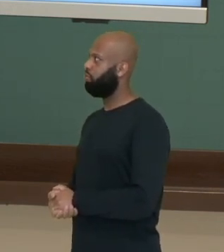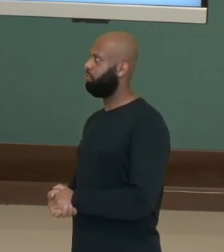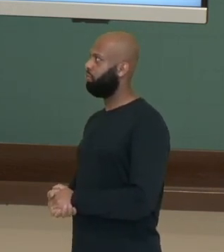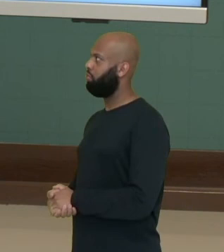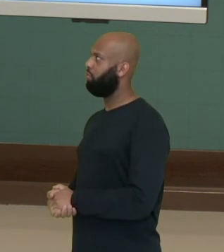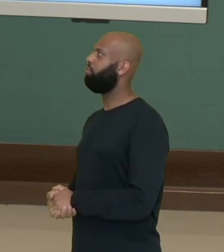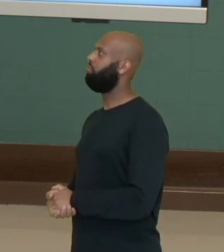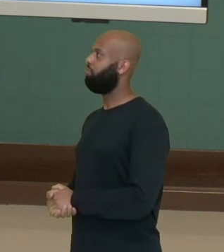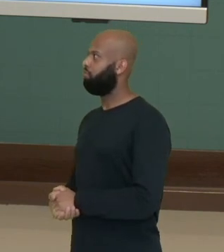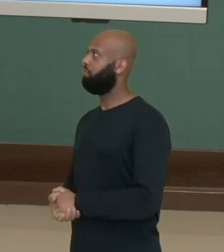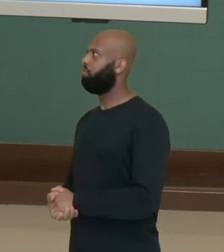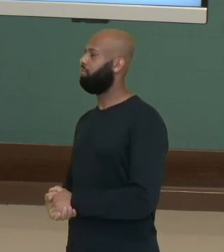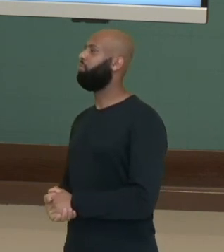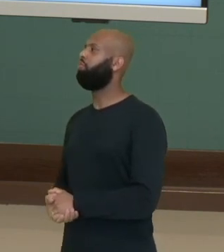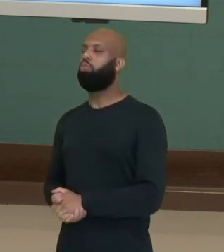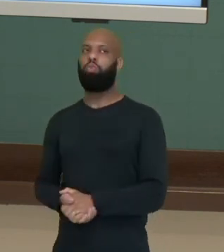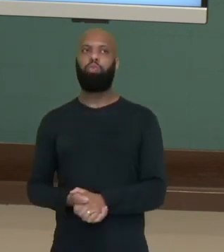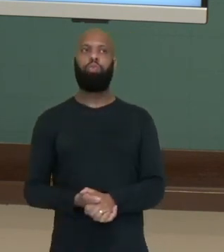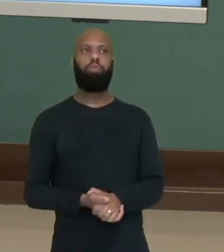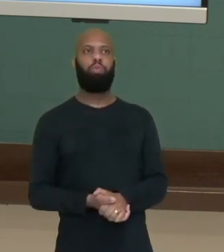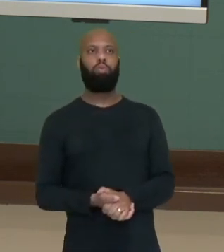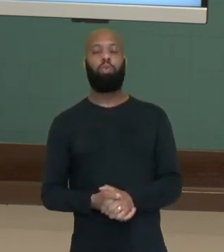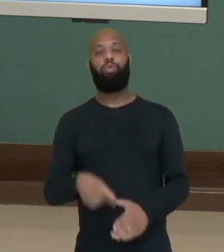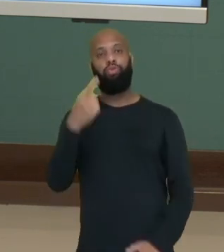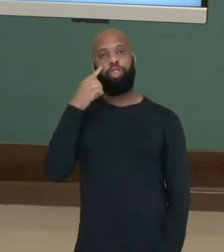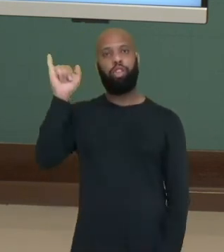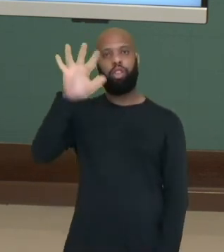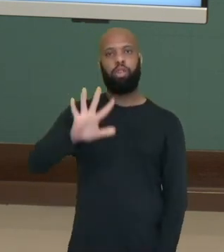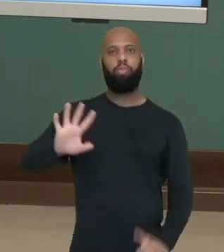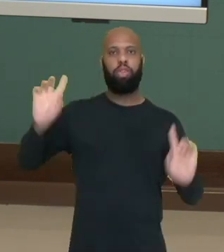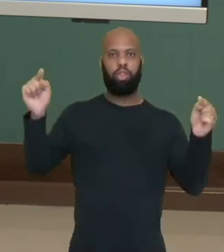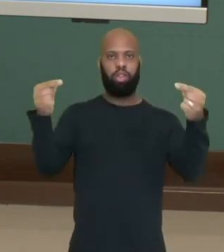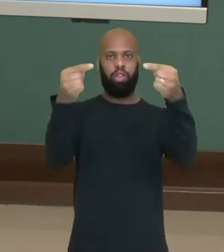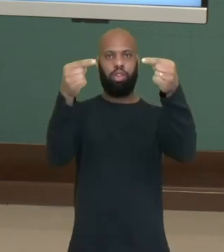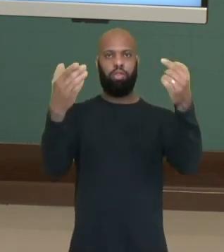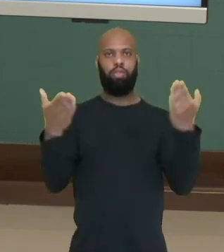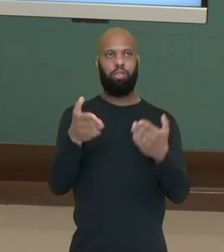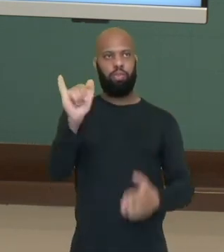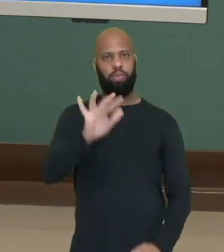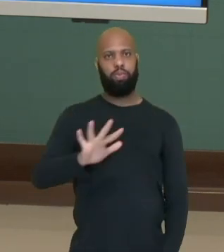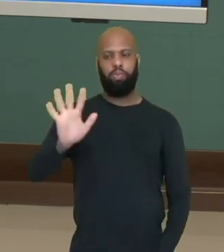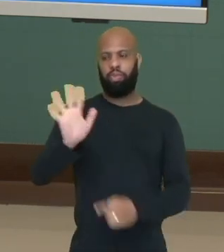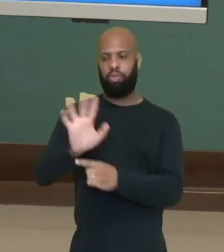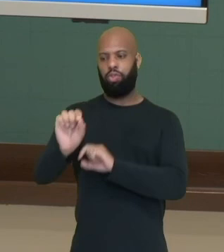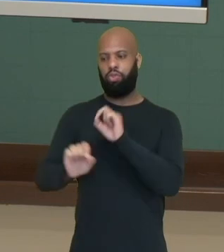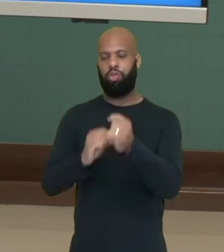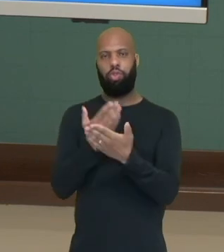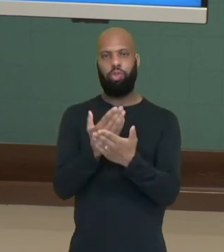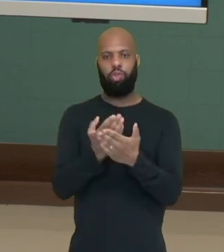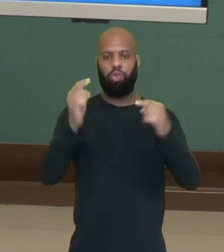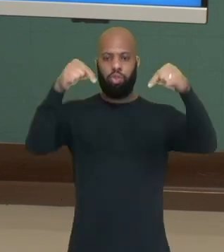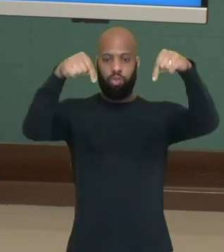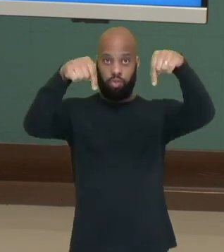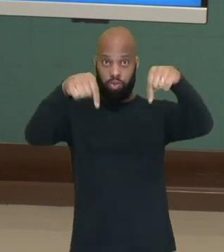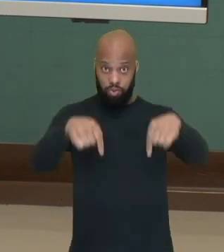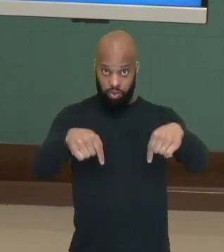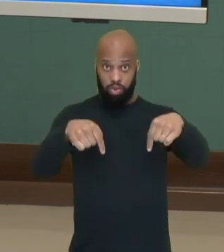para o polo negativo, cátodo da eletrólise, conforme a ligação que a gente vê no desenho. Nesse vídeo,